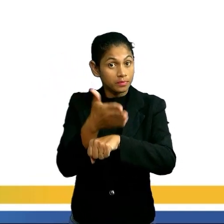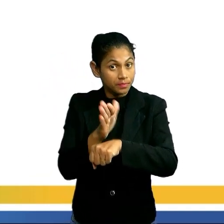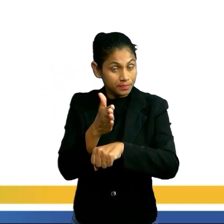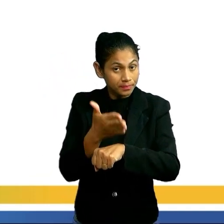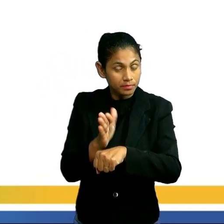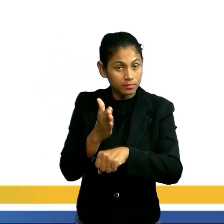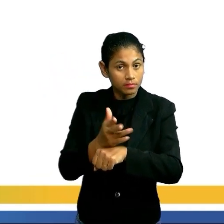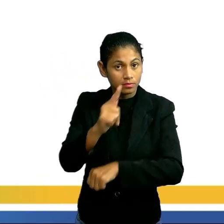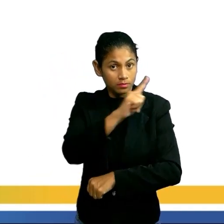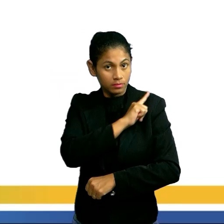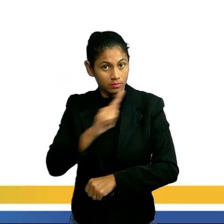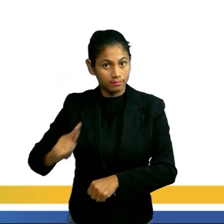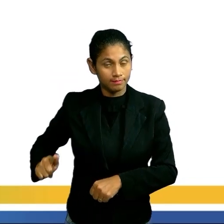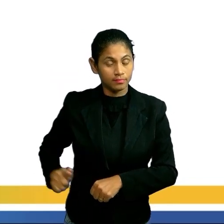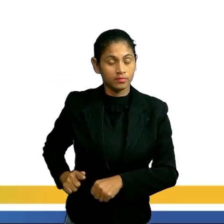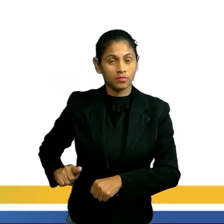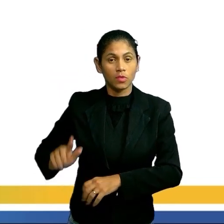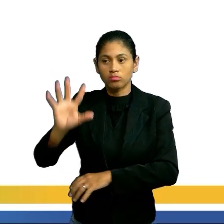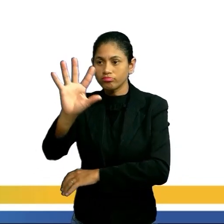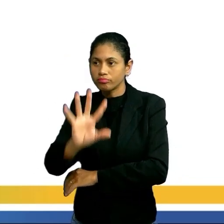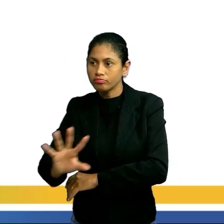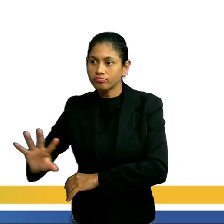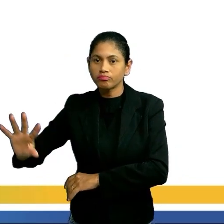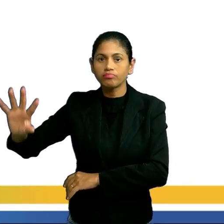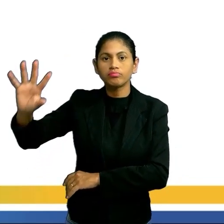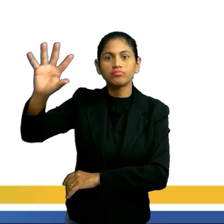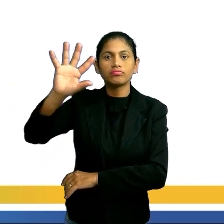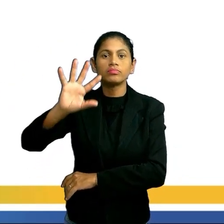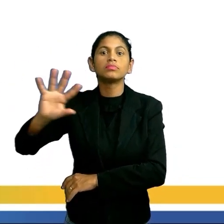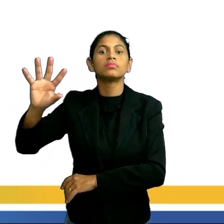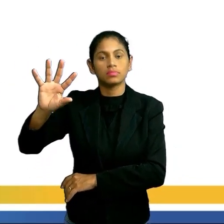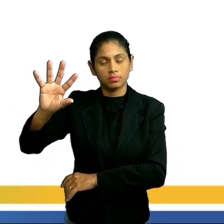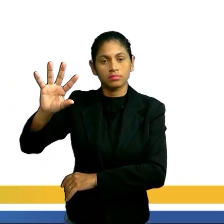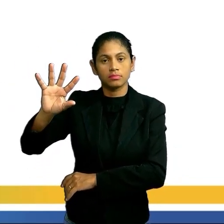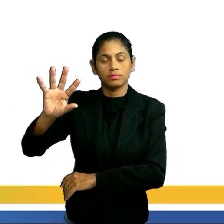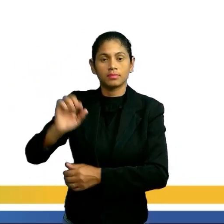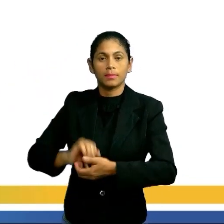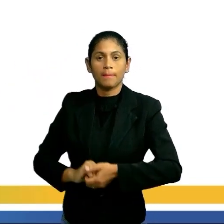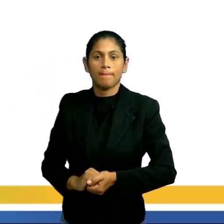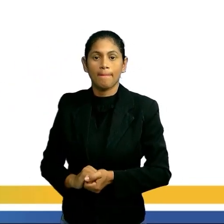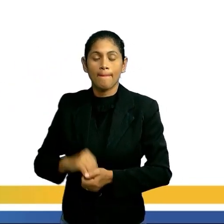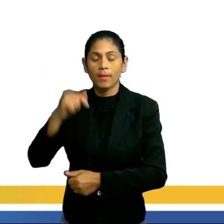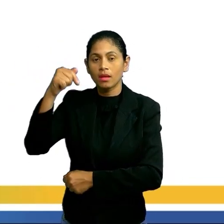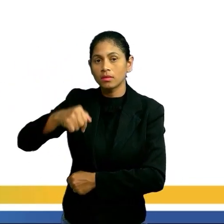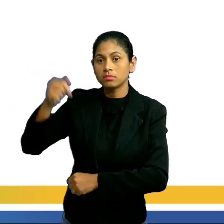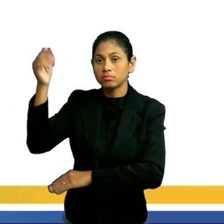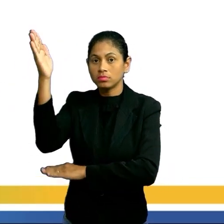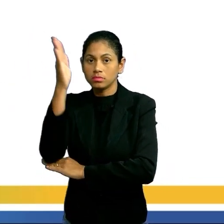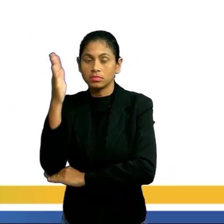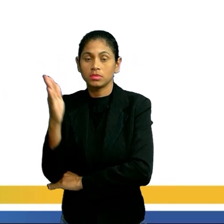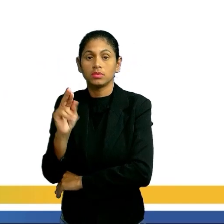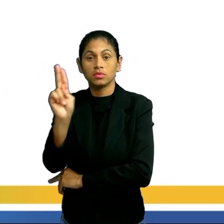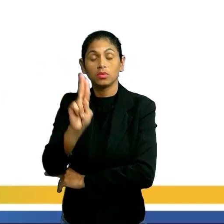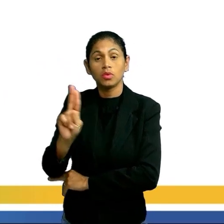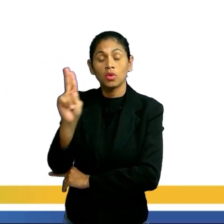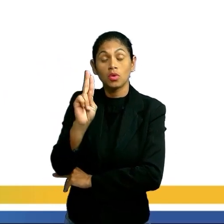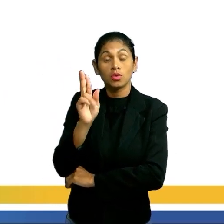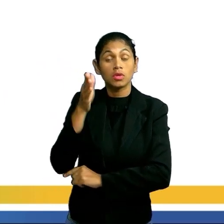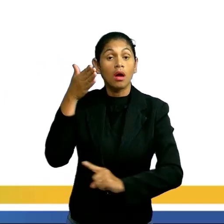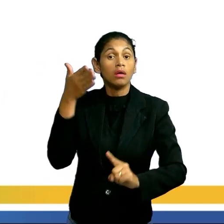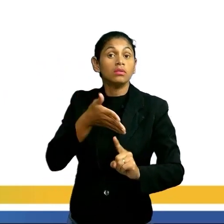na América Latina durante boa parte do século XX. No caso, no Brasil, essa palavra é utilizada para se